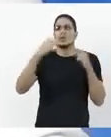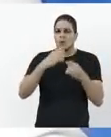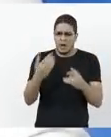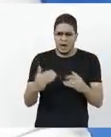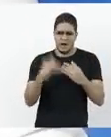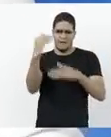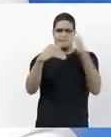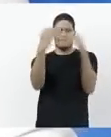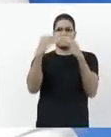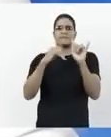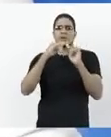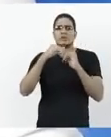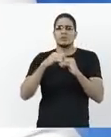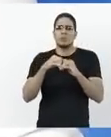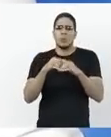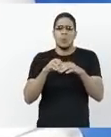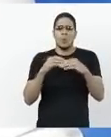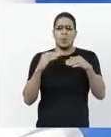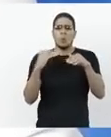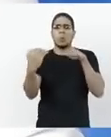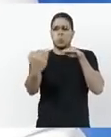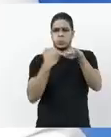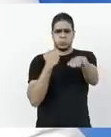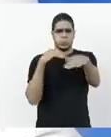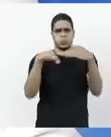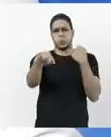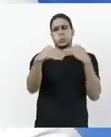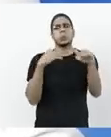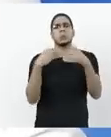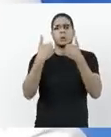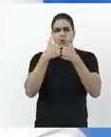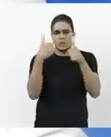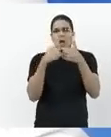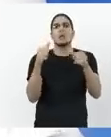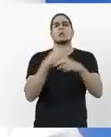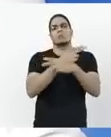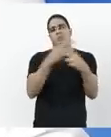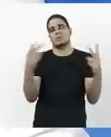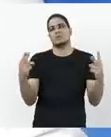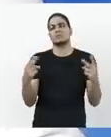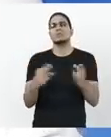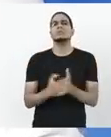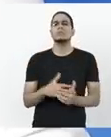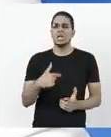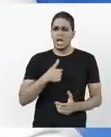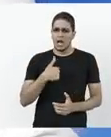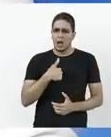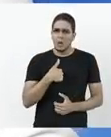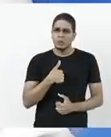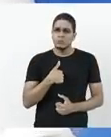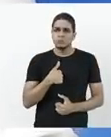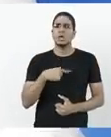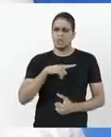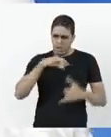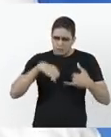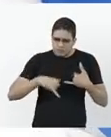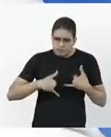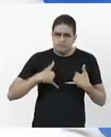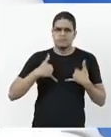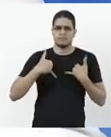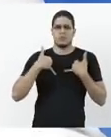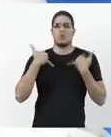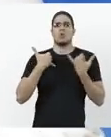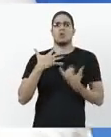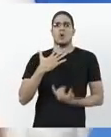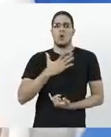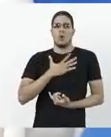meu partido, eu me orgulho. Estou aqui para fazer esta defesa intransigente de todos os